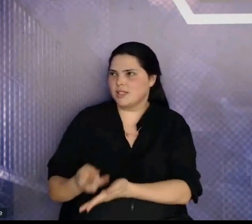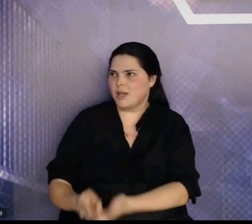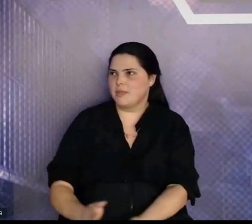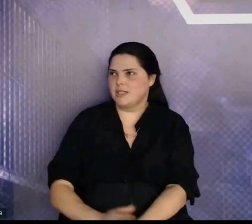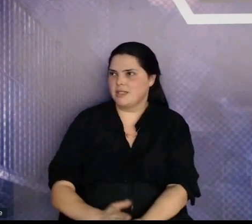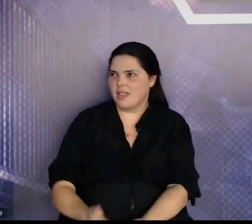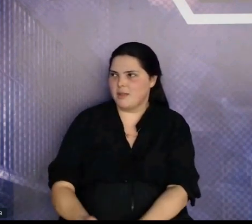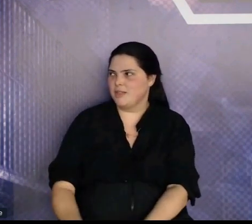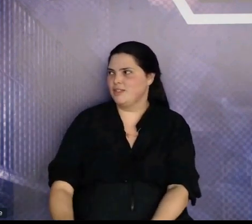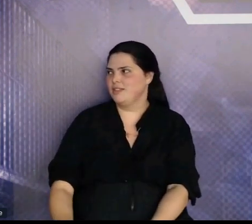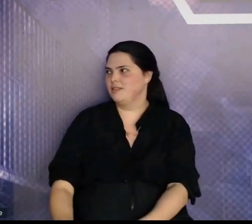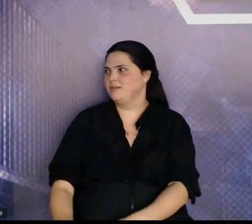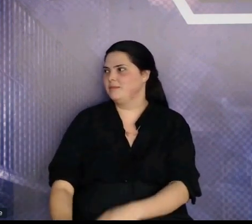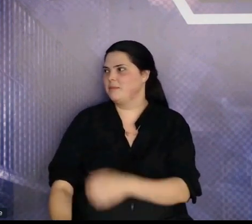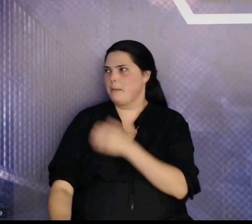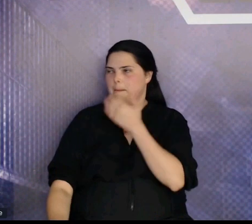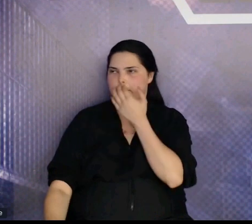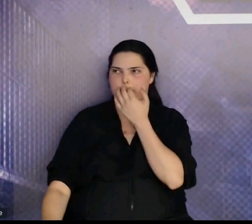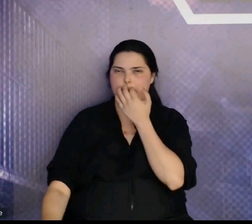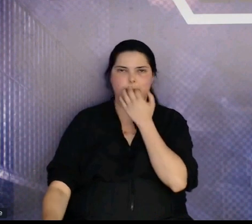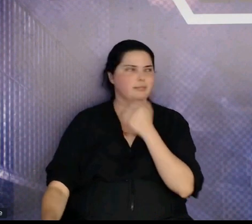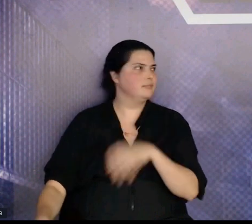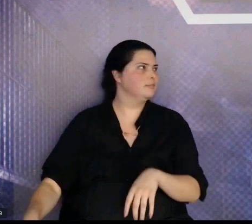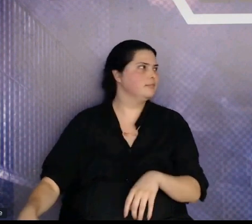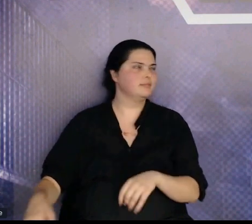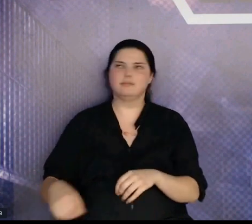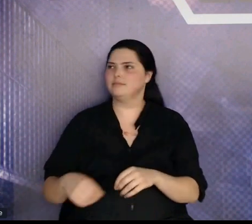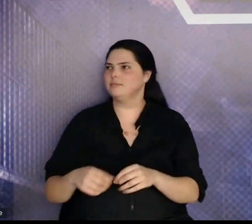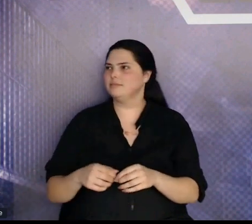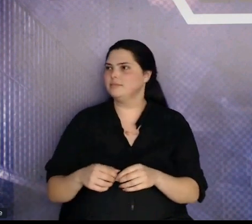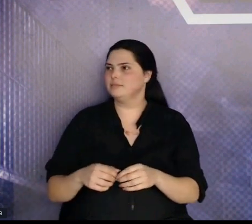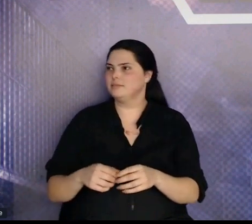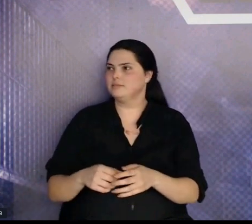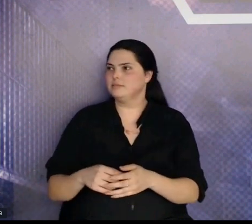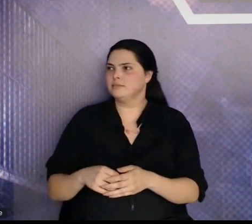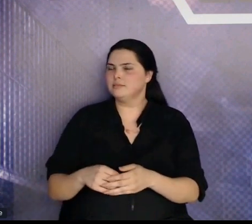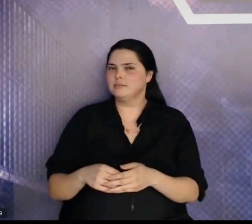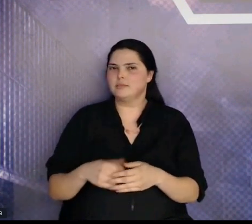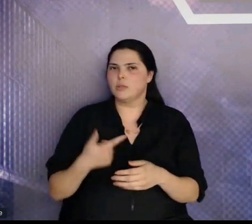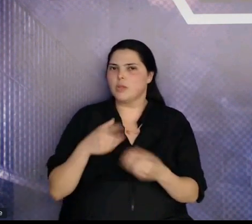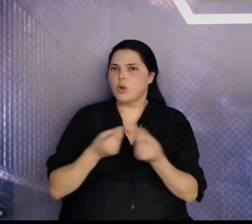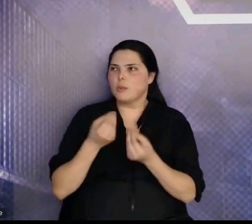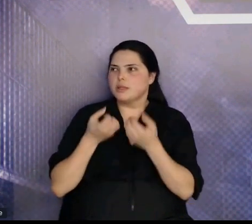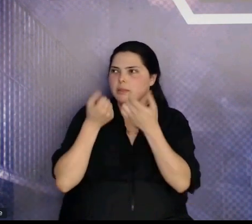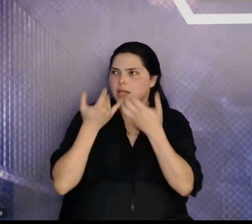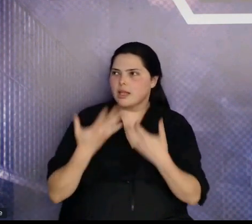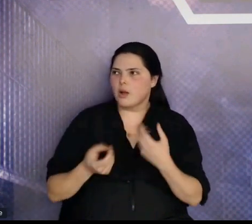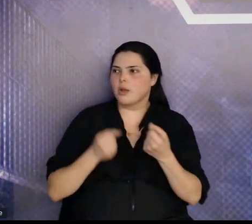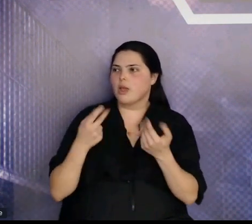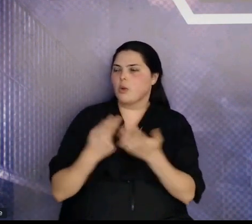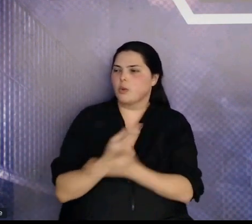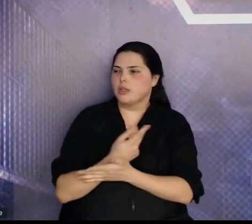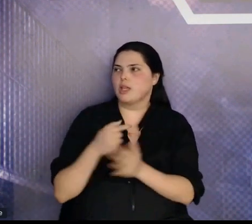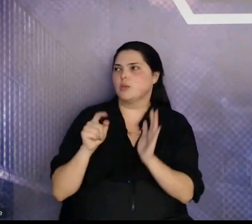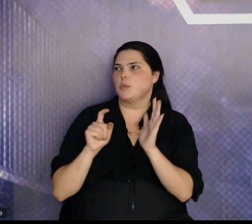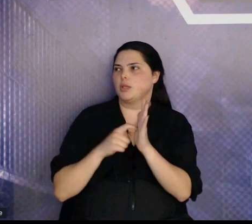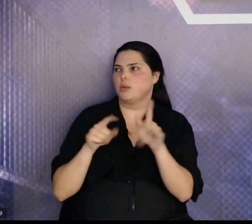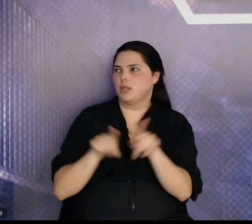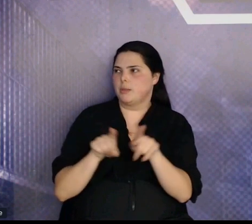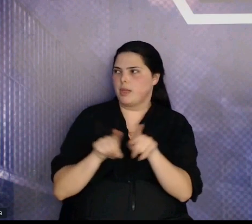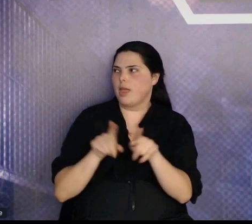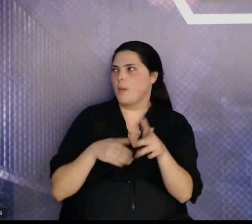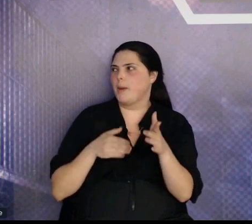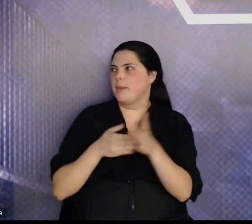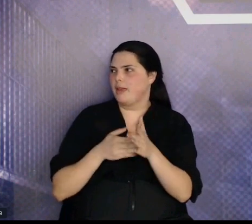ali para você inserir uma informação, que não tem um rótulo para poder dizer do que se trata aquele campo, aquele botão, é uma barreira, porque